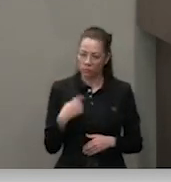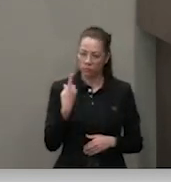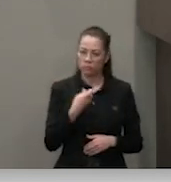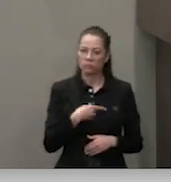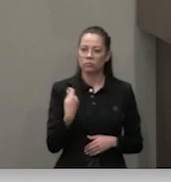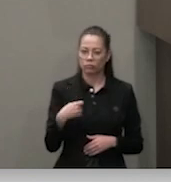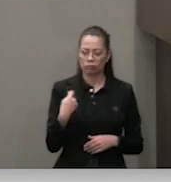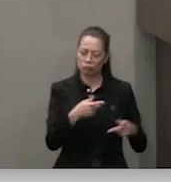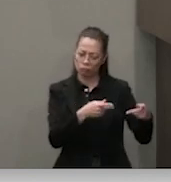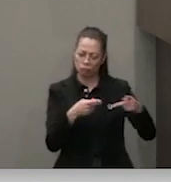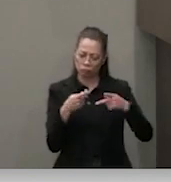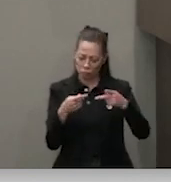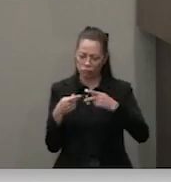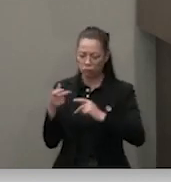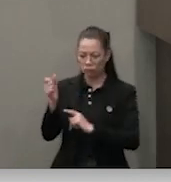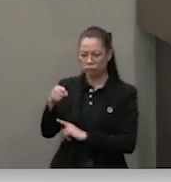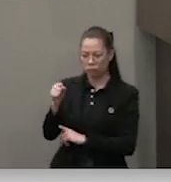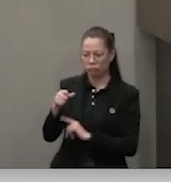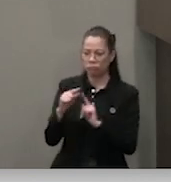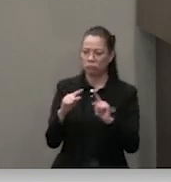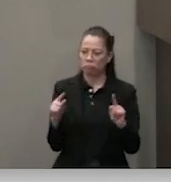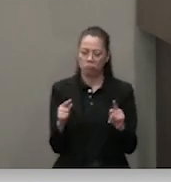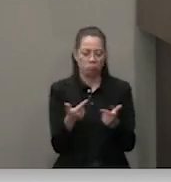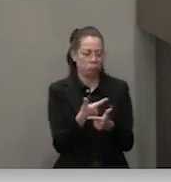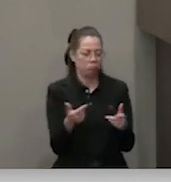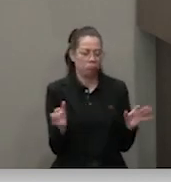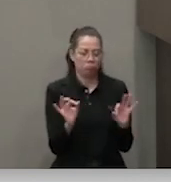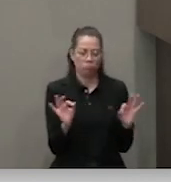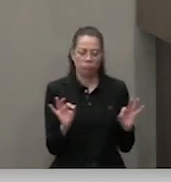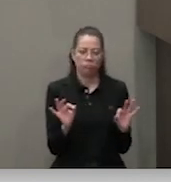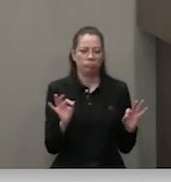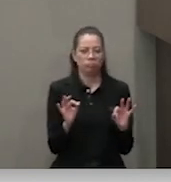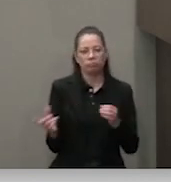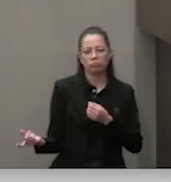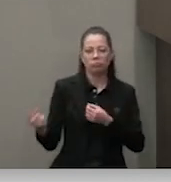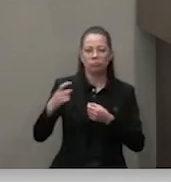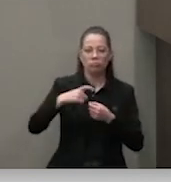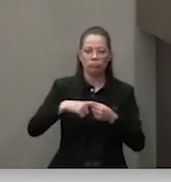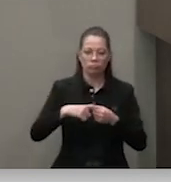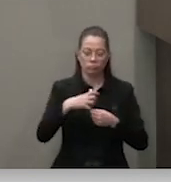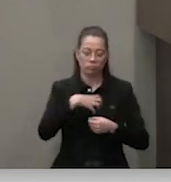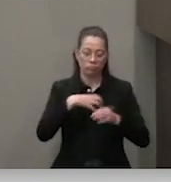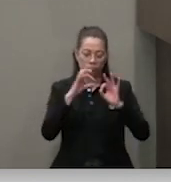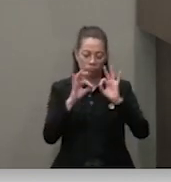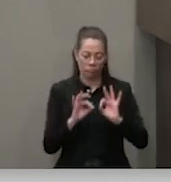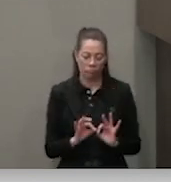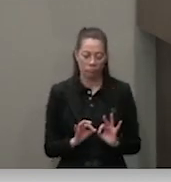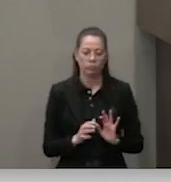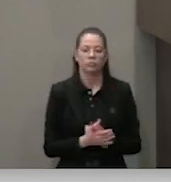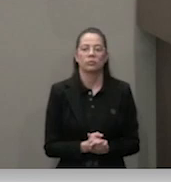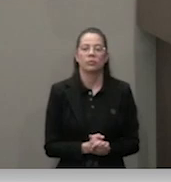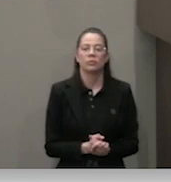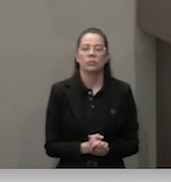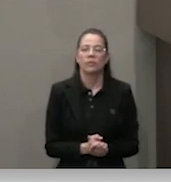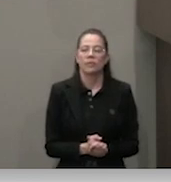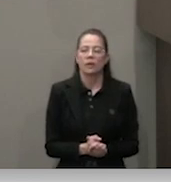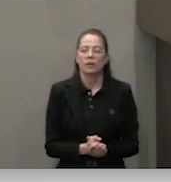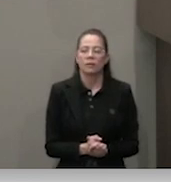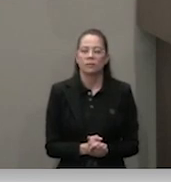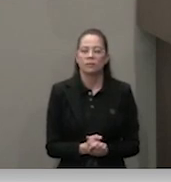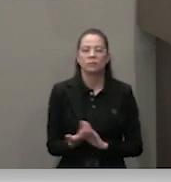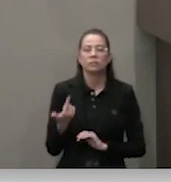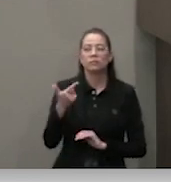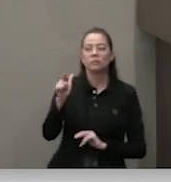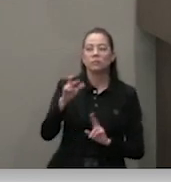inúmeras vezes lá mas não houve esse retorno de uma maneira organizada uma